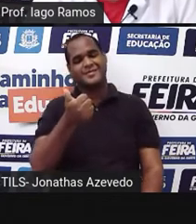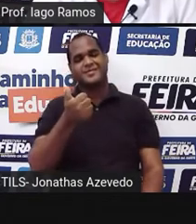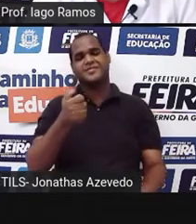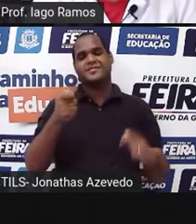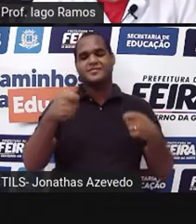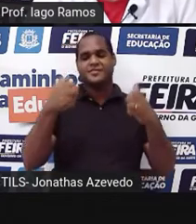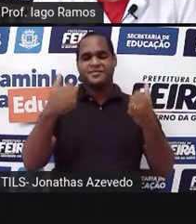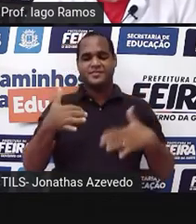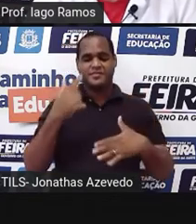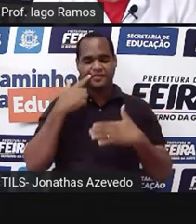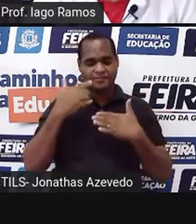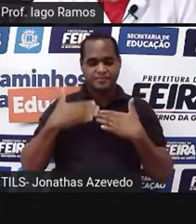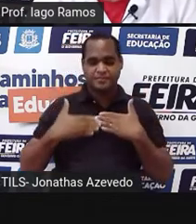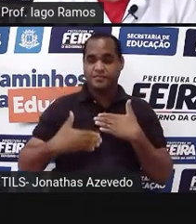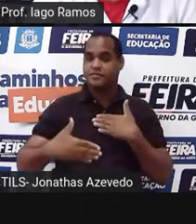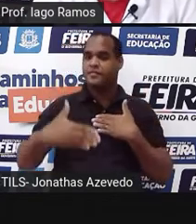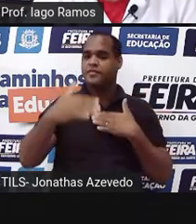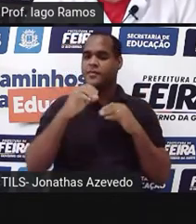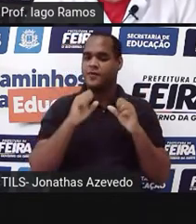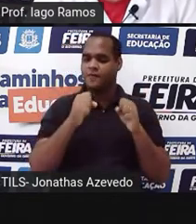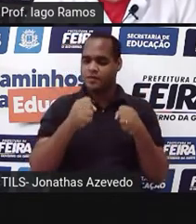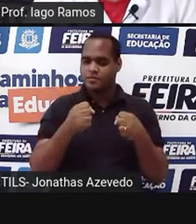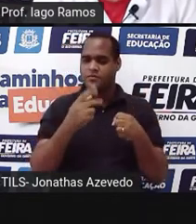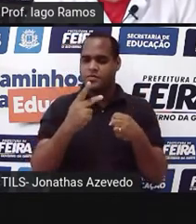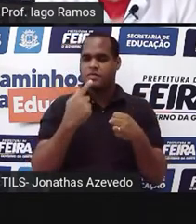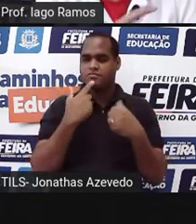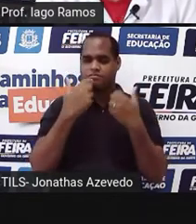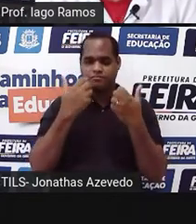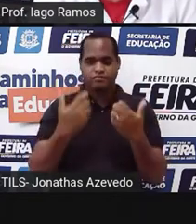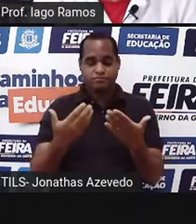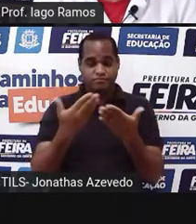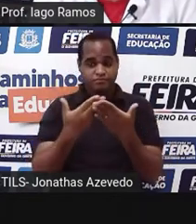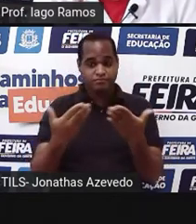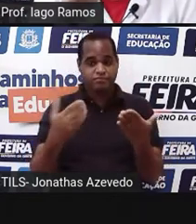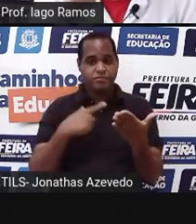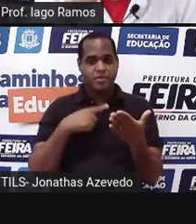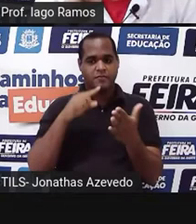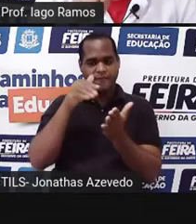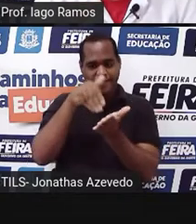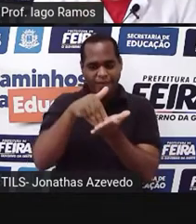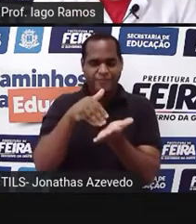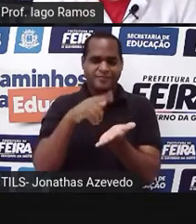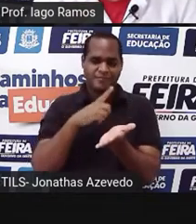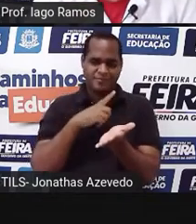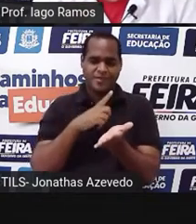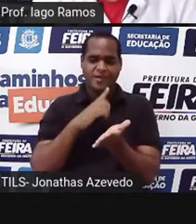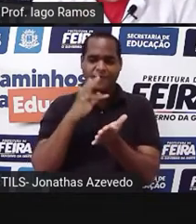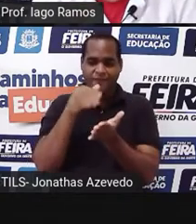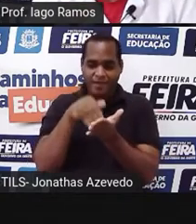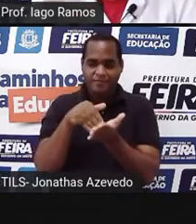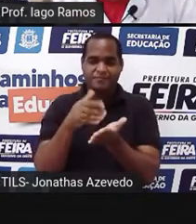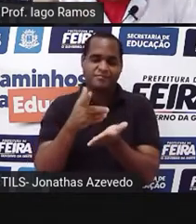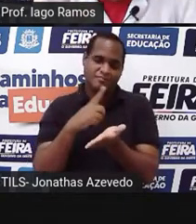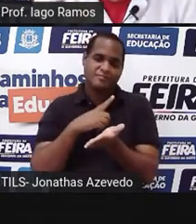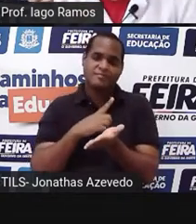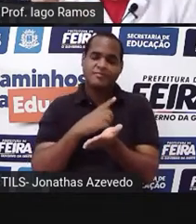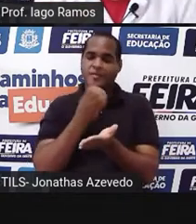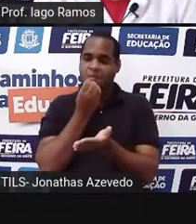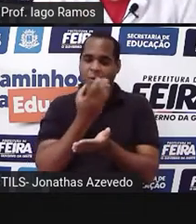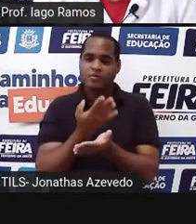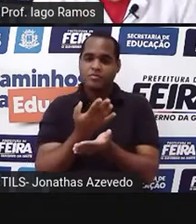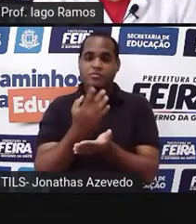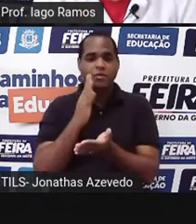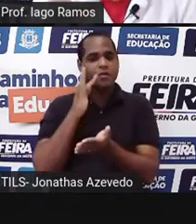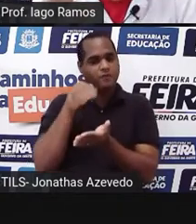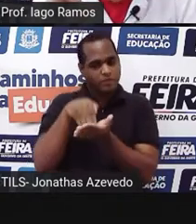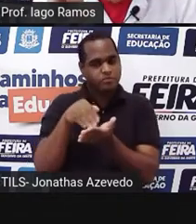Então, avançando, eu disse que aquela seria a última, mas deixa eu fazer só mais uma. Eu gosto de